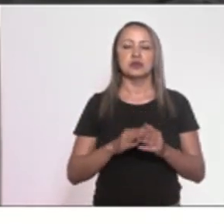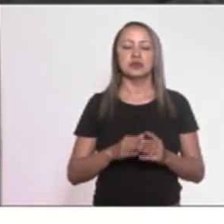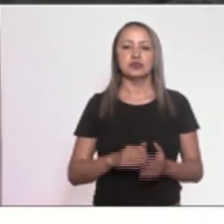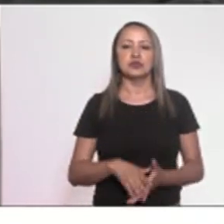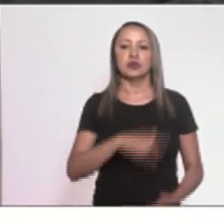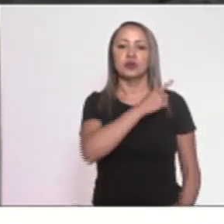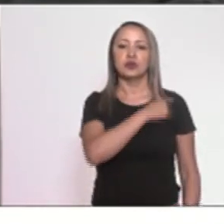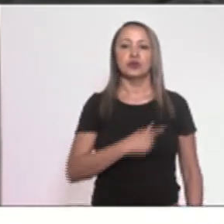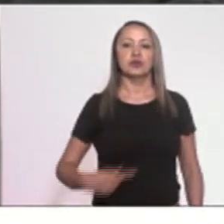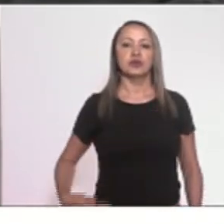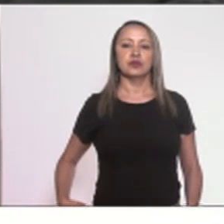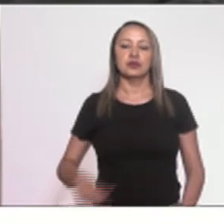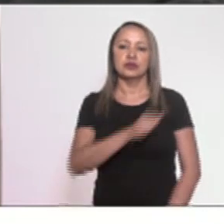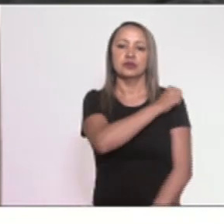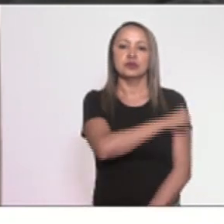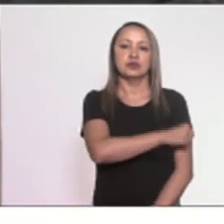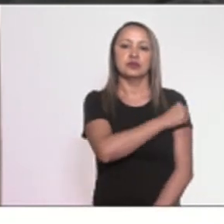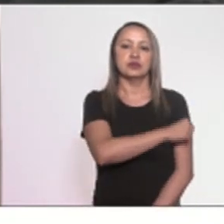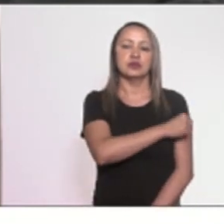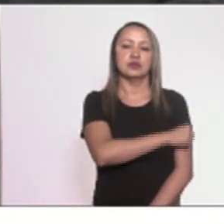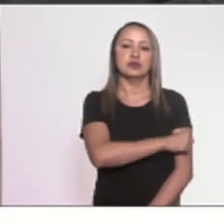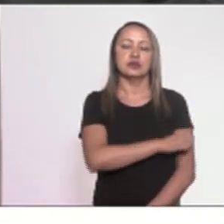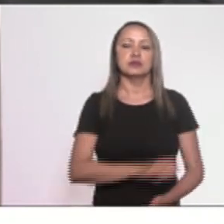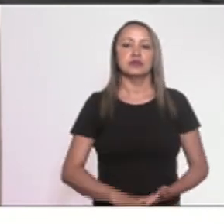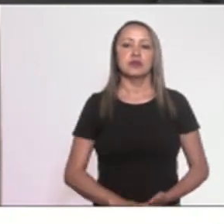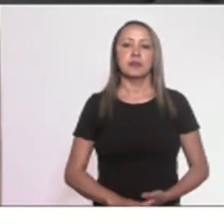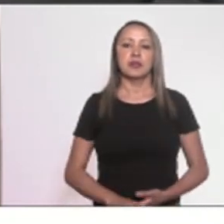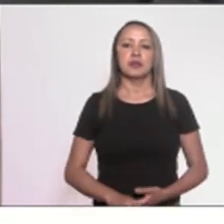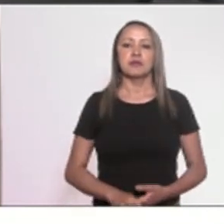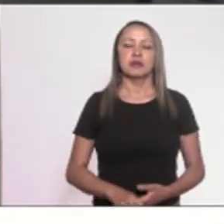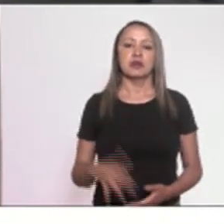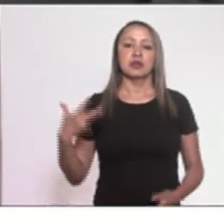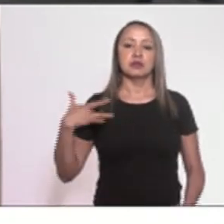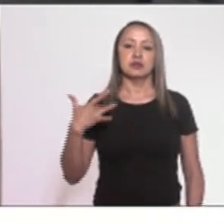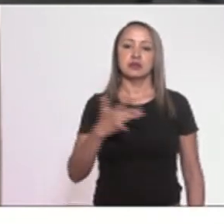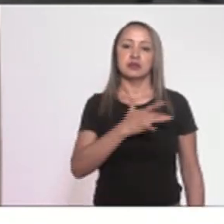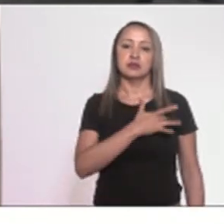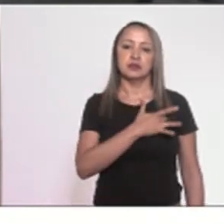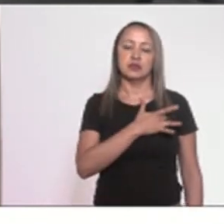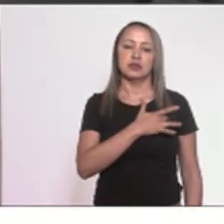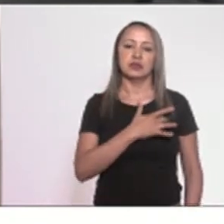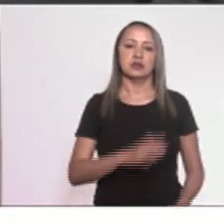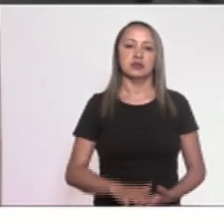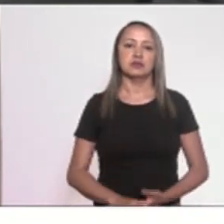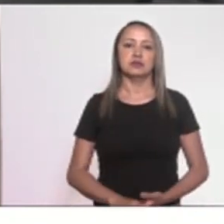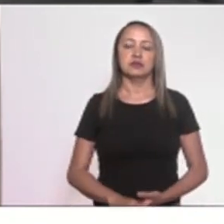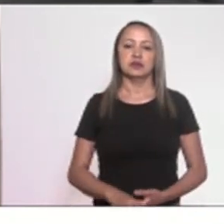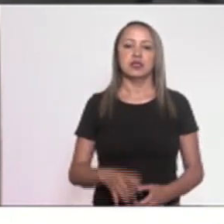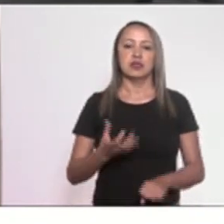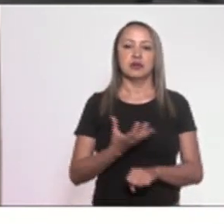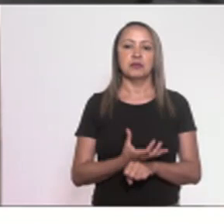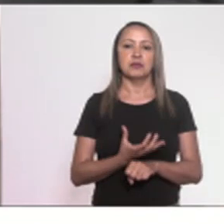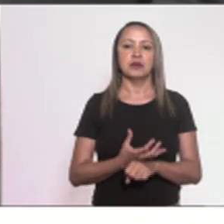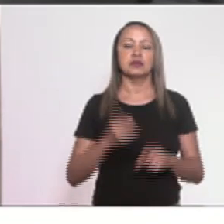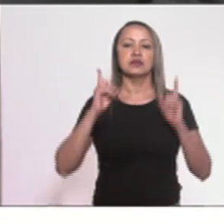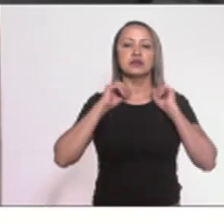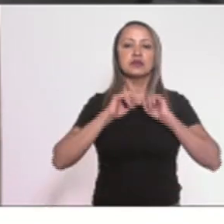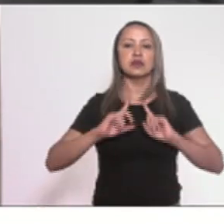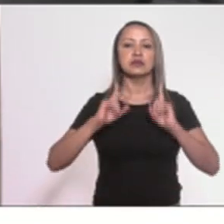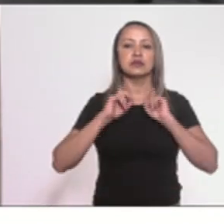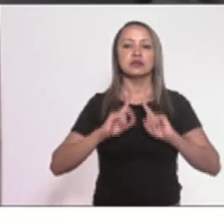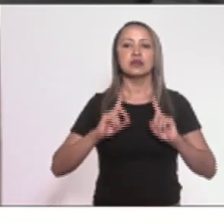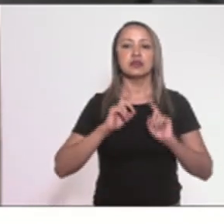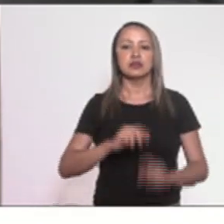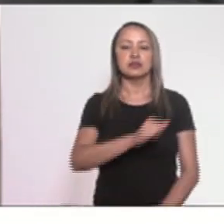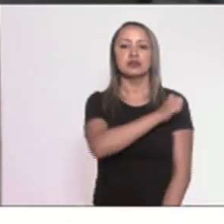o envio de mensagem dispondo sua implantação do programa Academia da Saúde, a Praça Antônio Garcia, Vilar dos Teles, São João de Meriti,